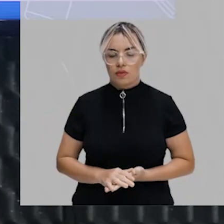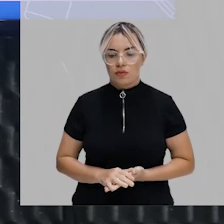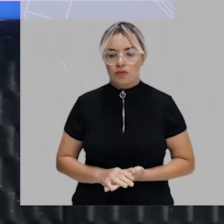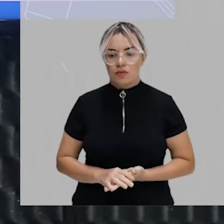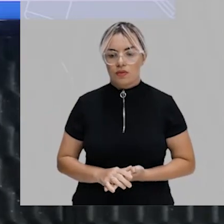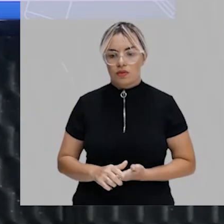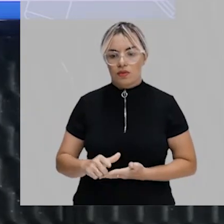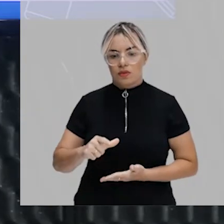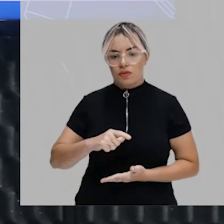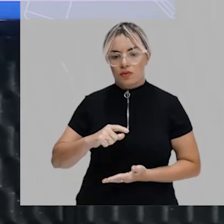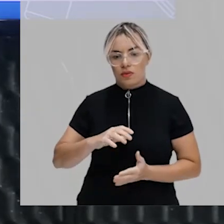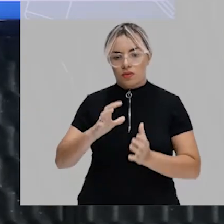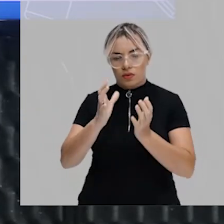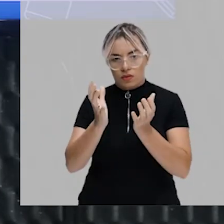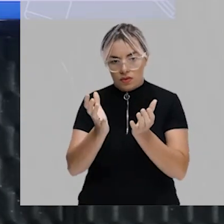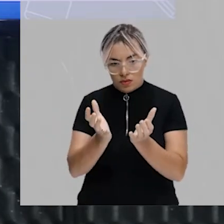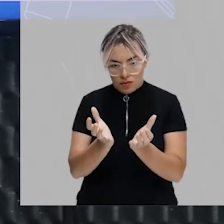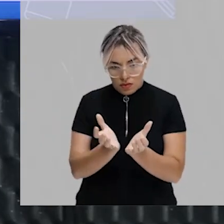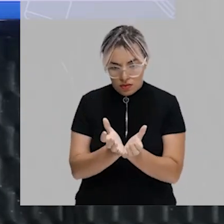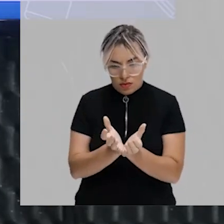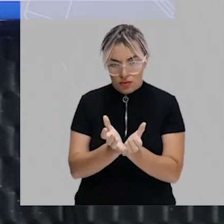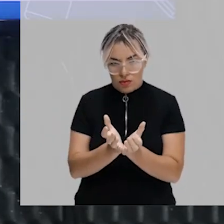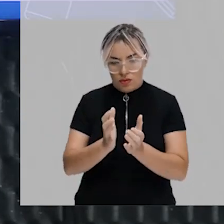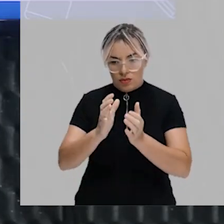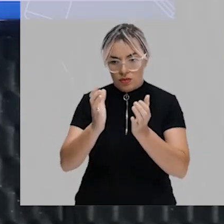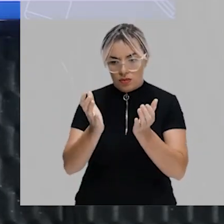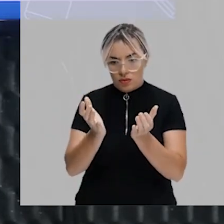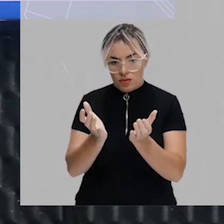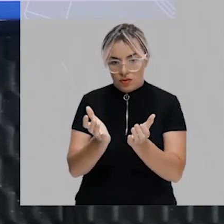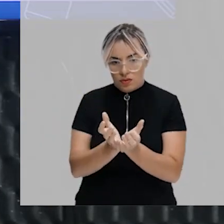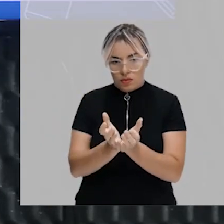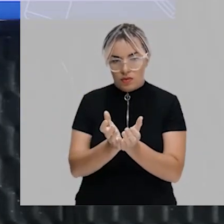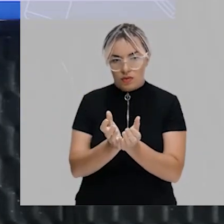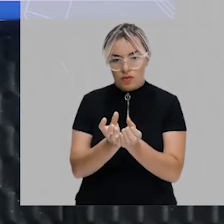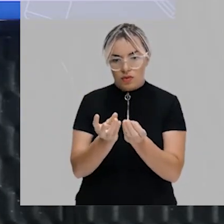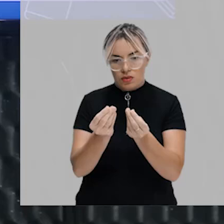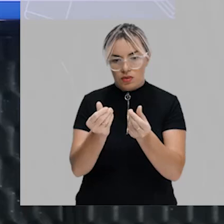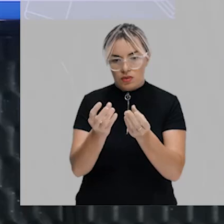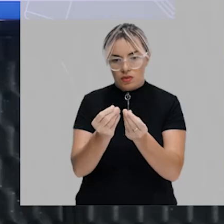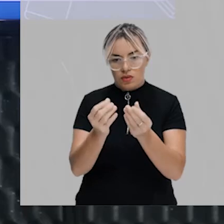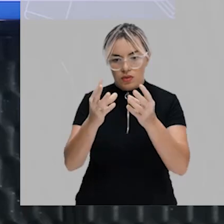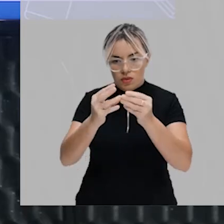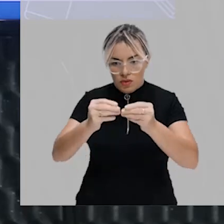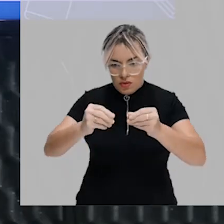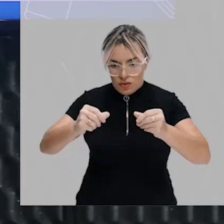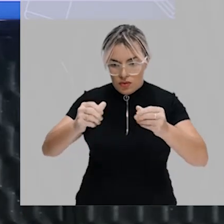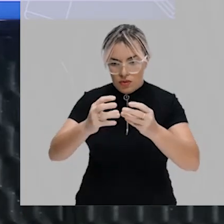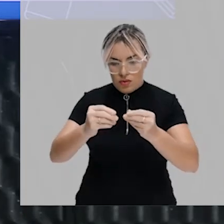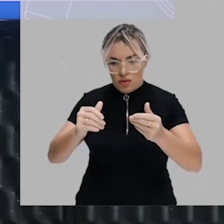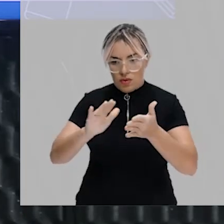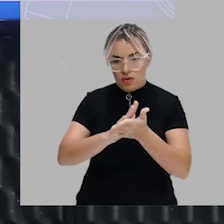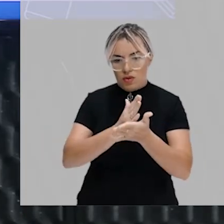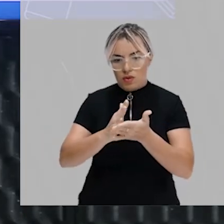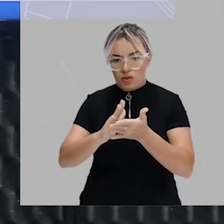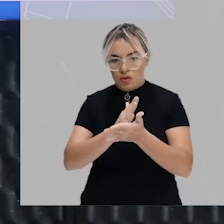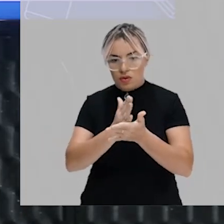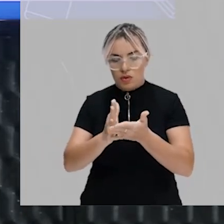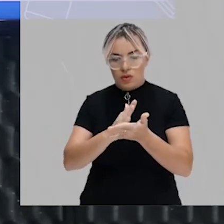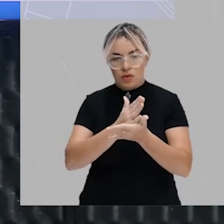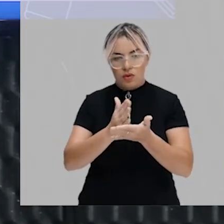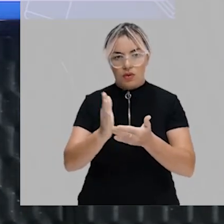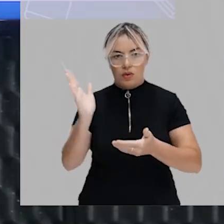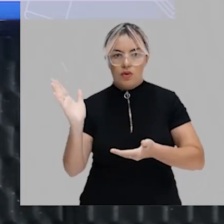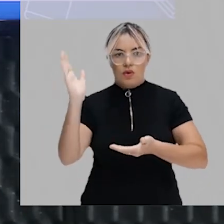colocou dentro de recipientes substâncias orgânicas em decomposição. Alguns dos recipientes foram cobertos